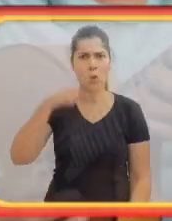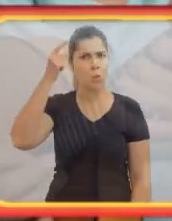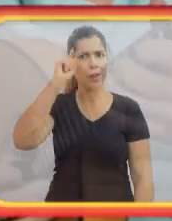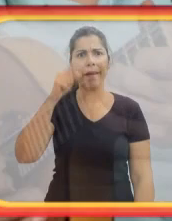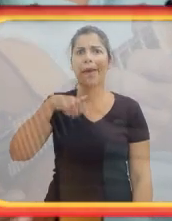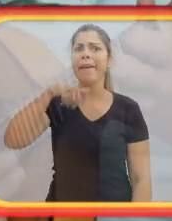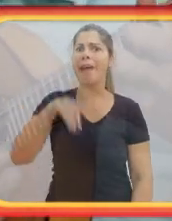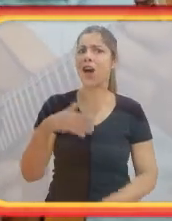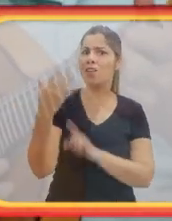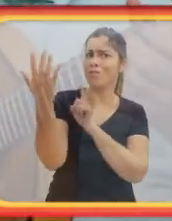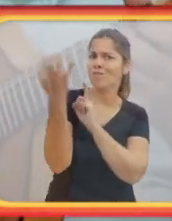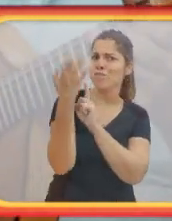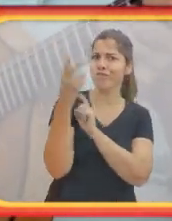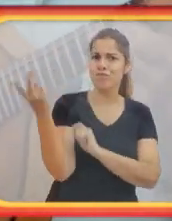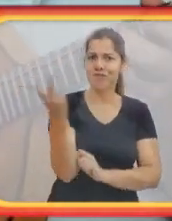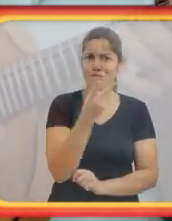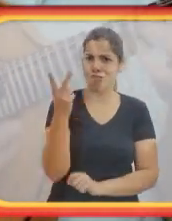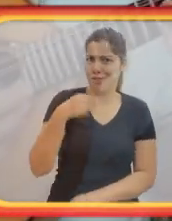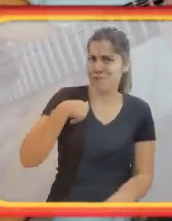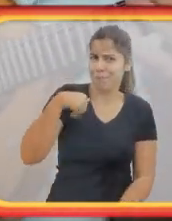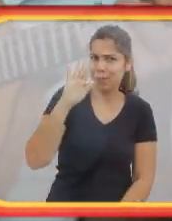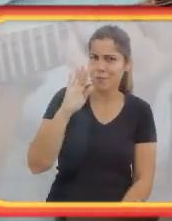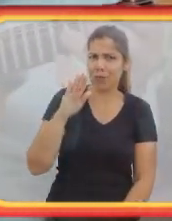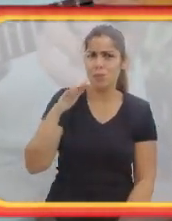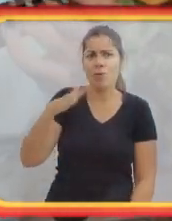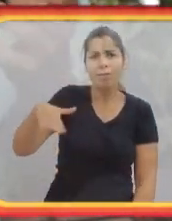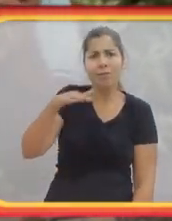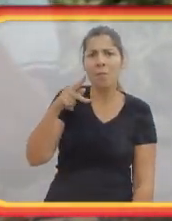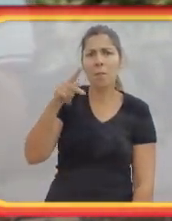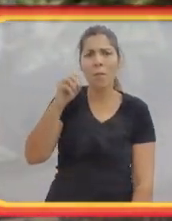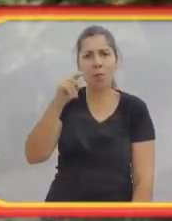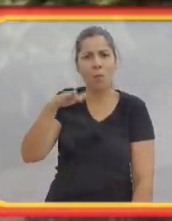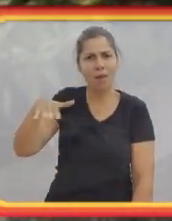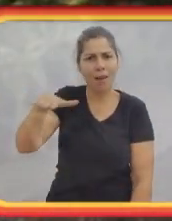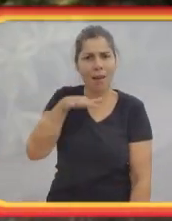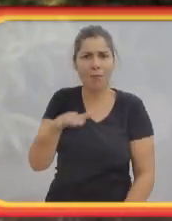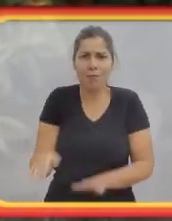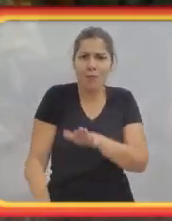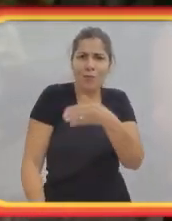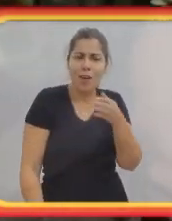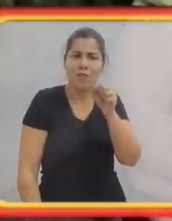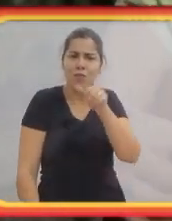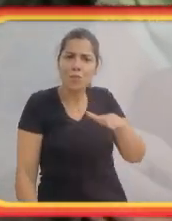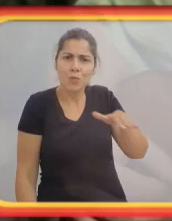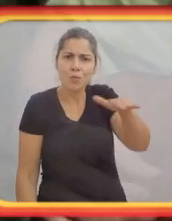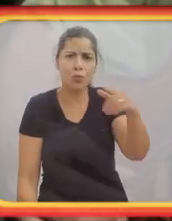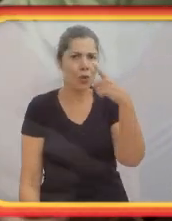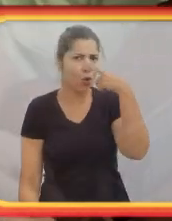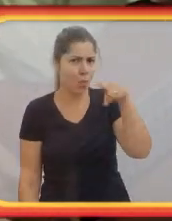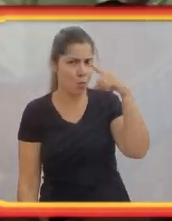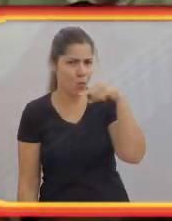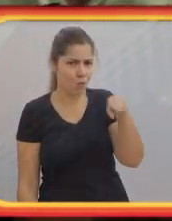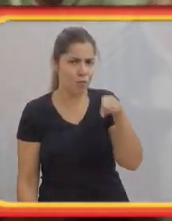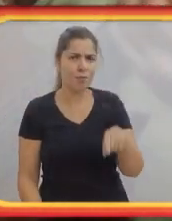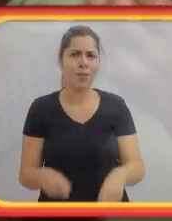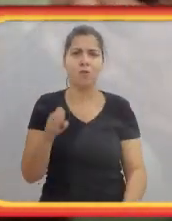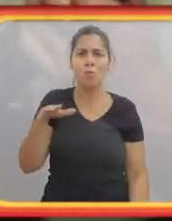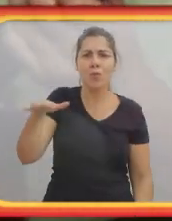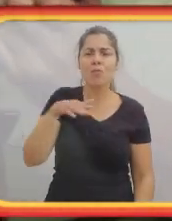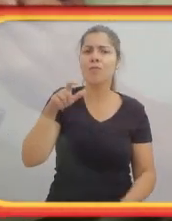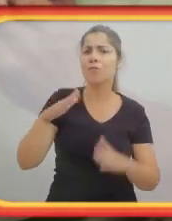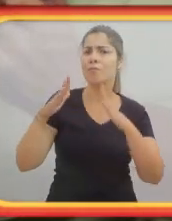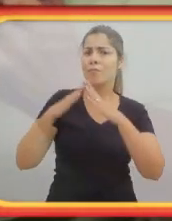Então, eu não sei qual foi dos dois que me influenciou mais. Por lado popular é o lado do subúrbio da Leopoldina, o subúrbio onde